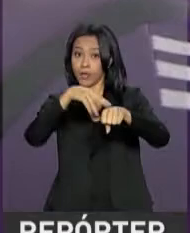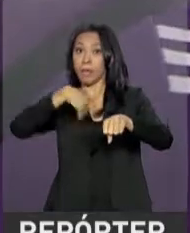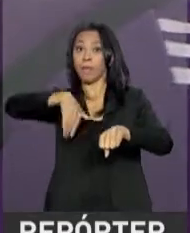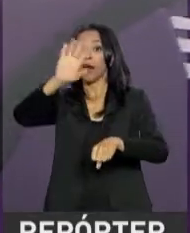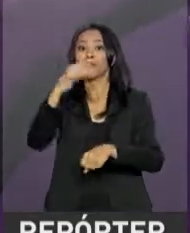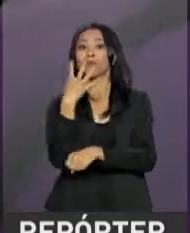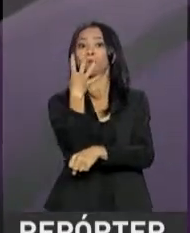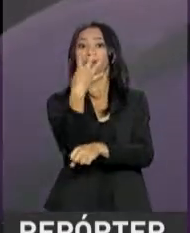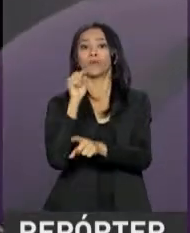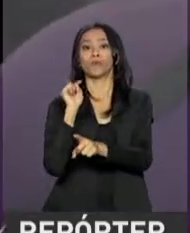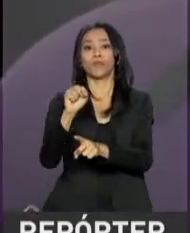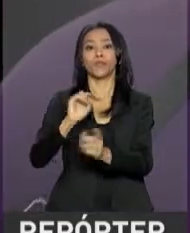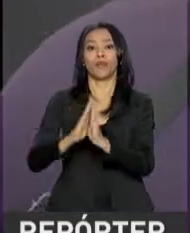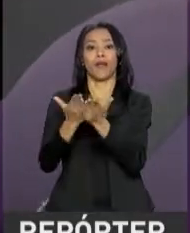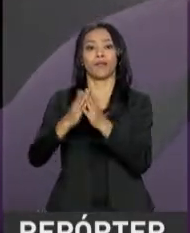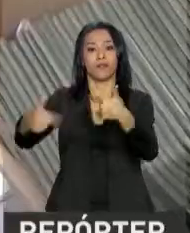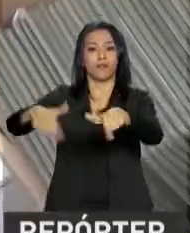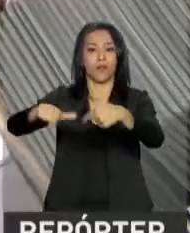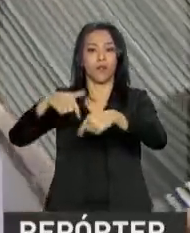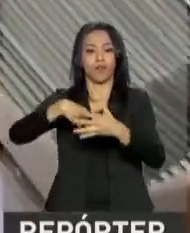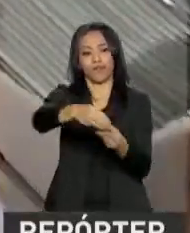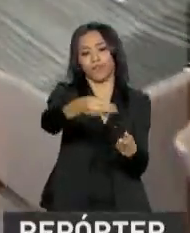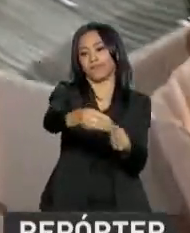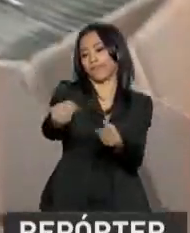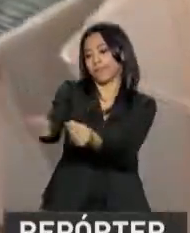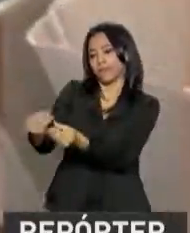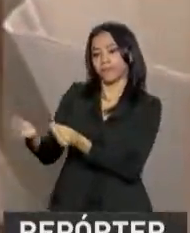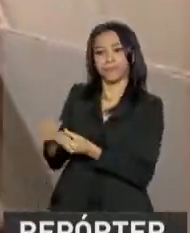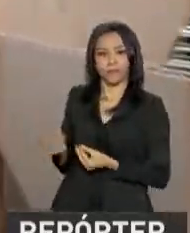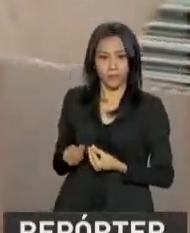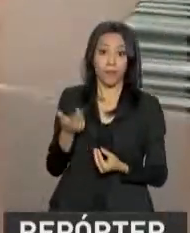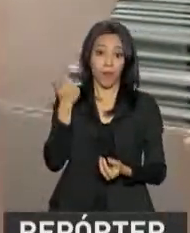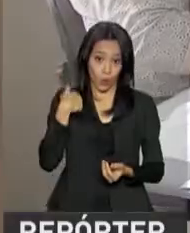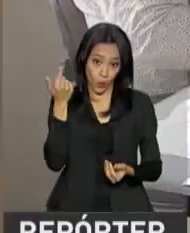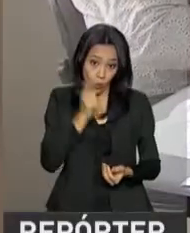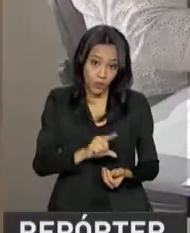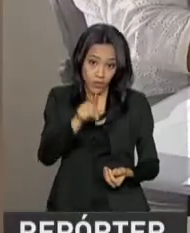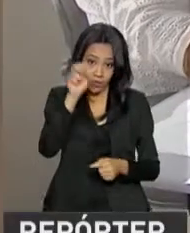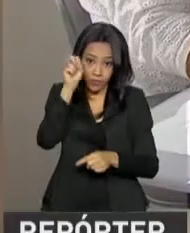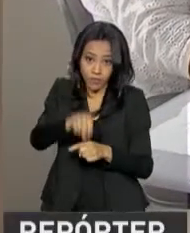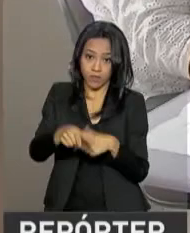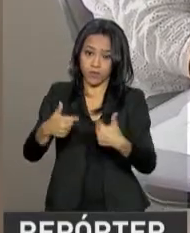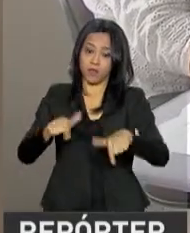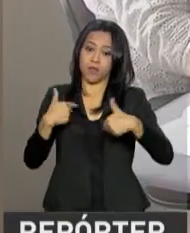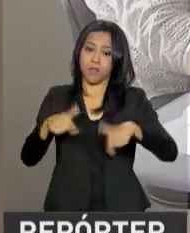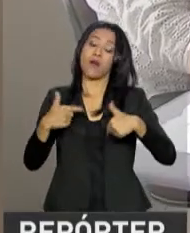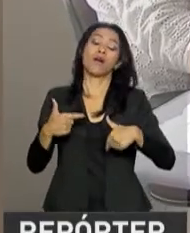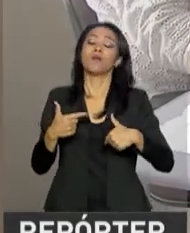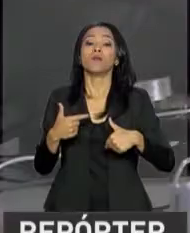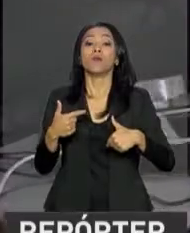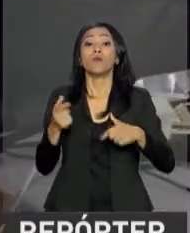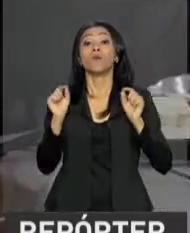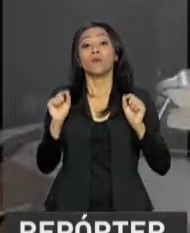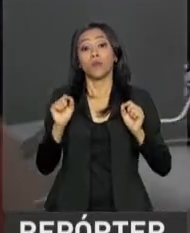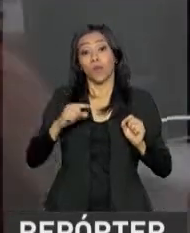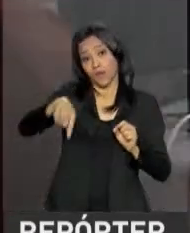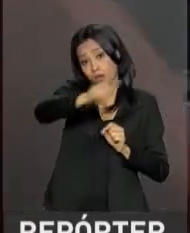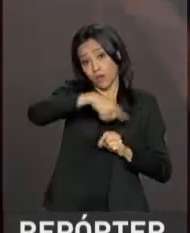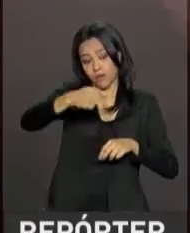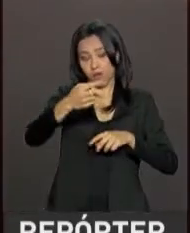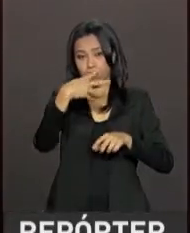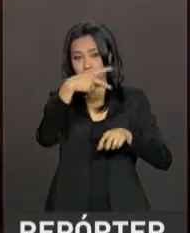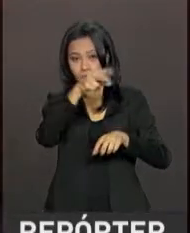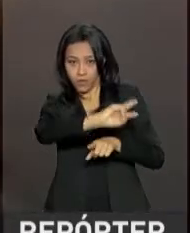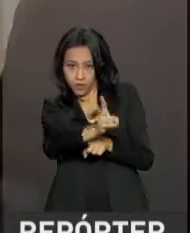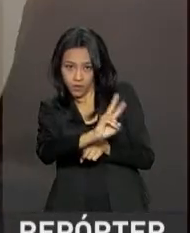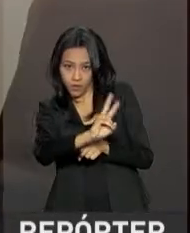mil carteiras de trabalho para venezuelanos para conseguir um trabalho além de regularizar a situação os migrantes precisam